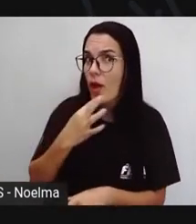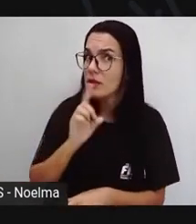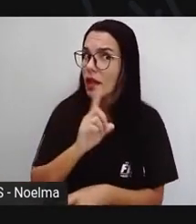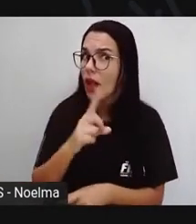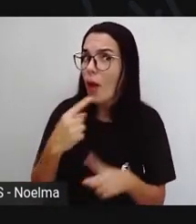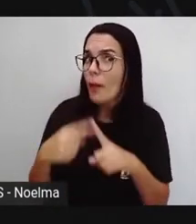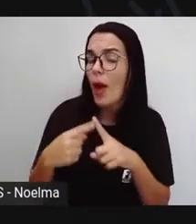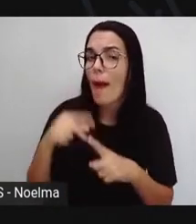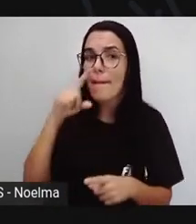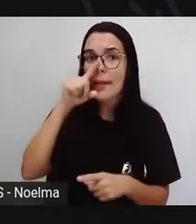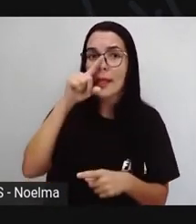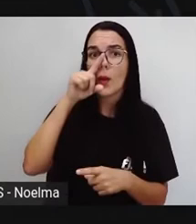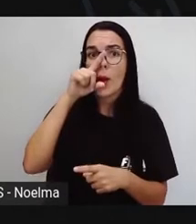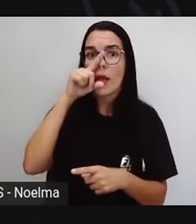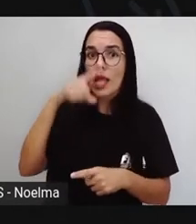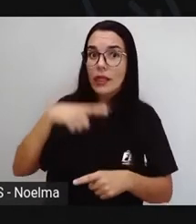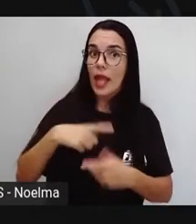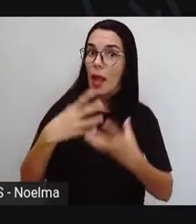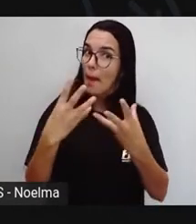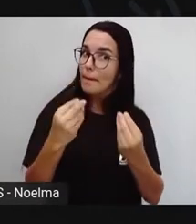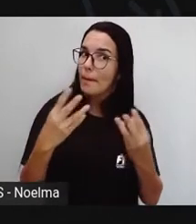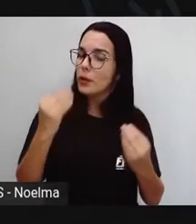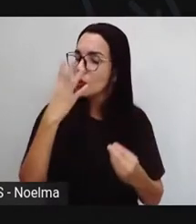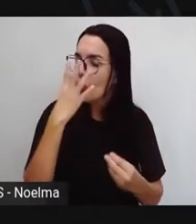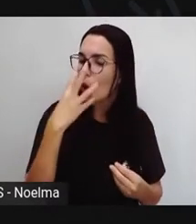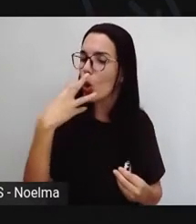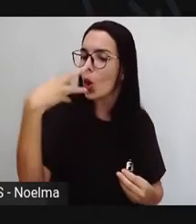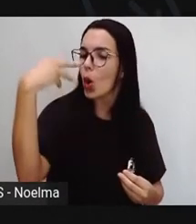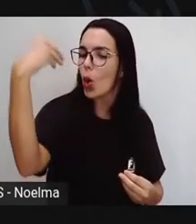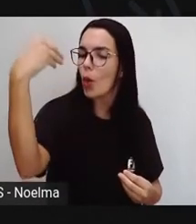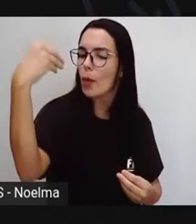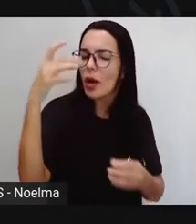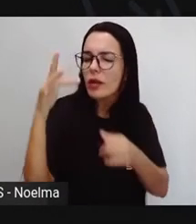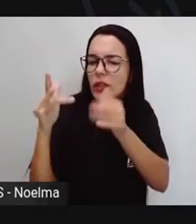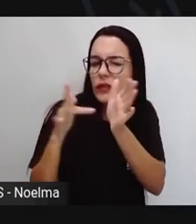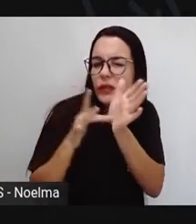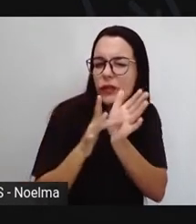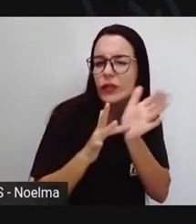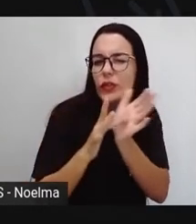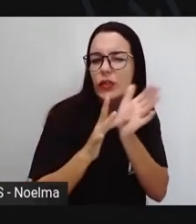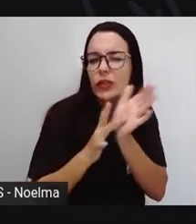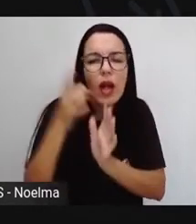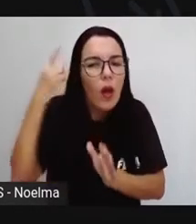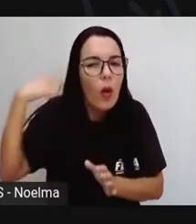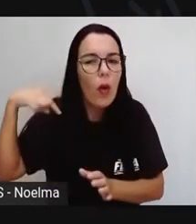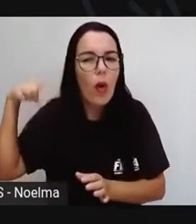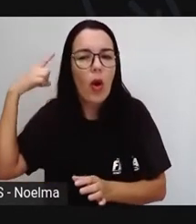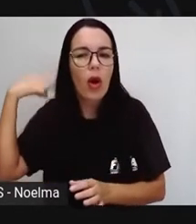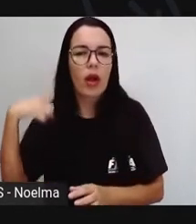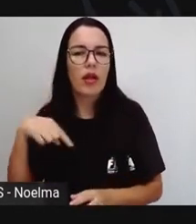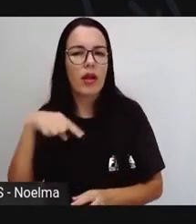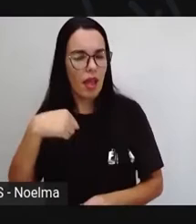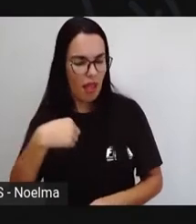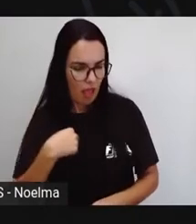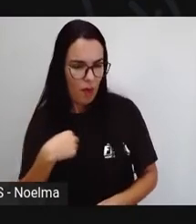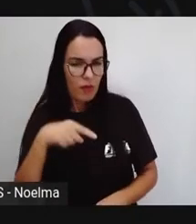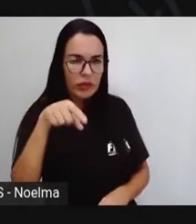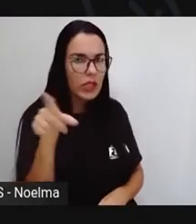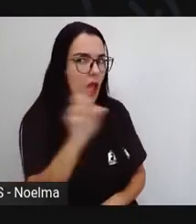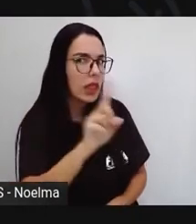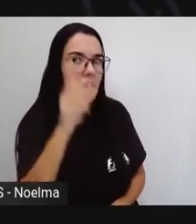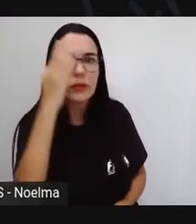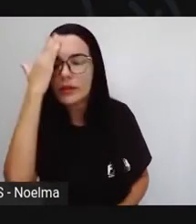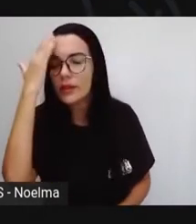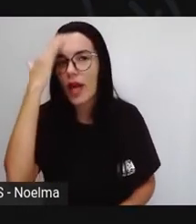Tem muito lobo em pele de cordeiro escondido por ali. E a gente nem sabe. E Mariana